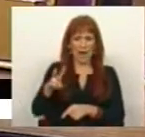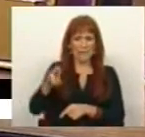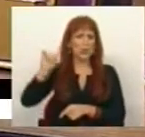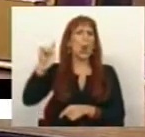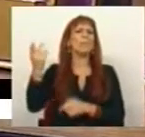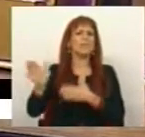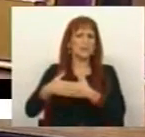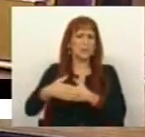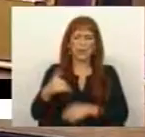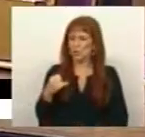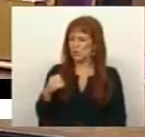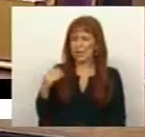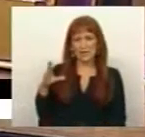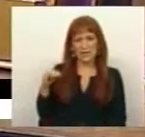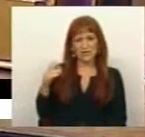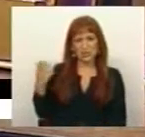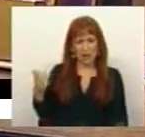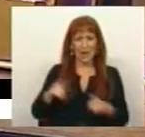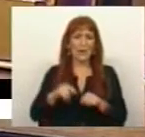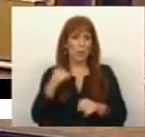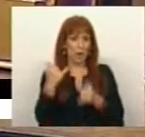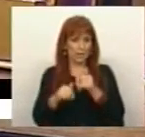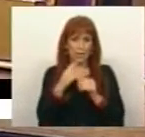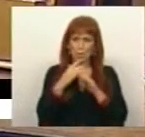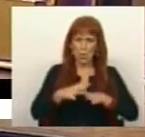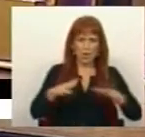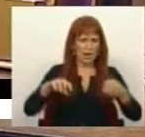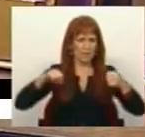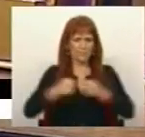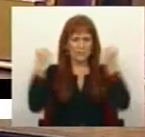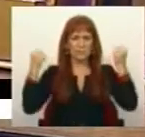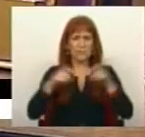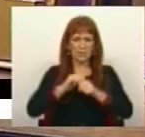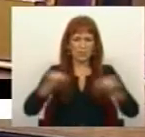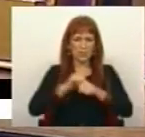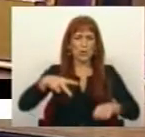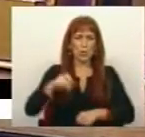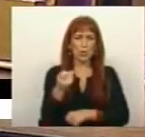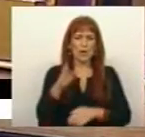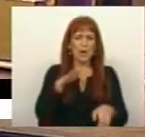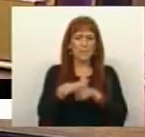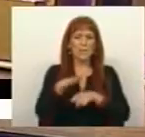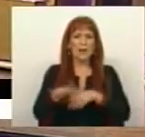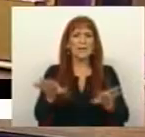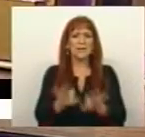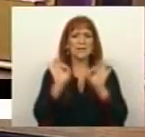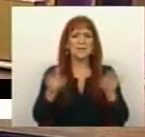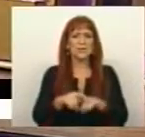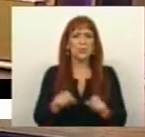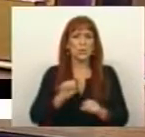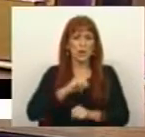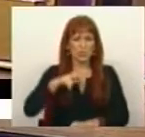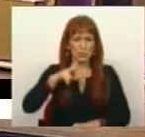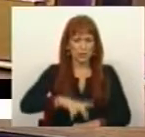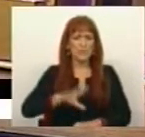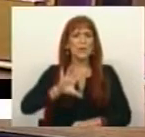ter encerrado em 2010. Constitui um risco elevado de acidente nuclear, com impactos também para o nosso país.